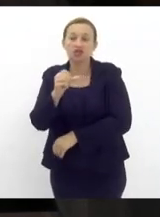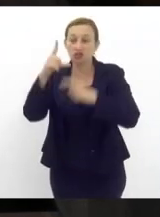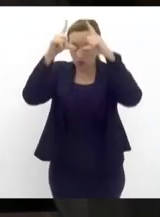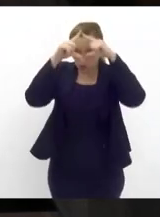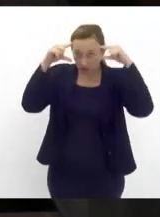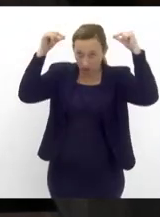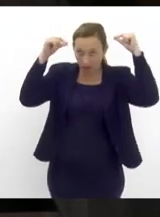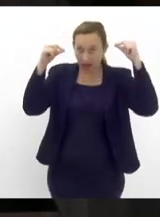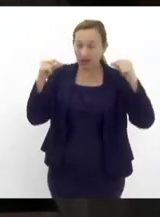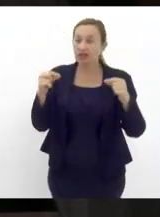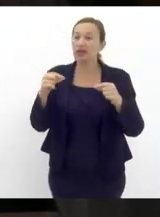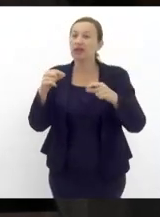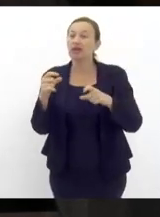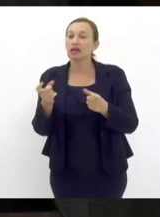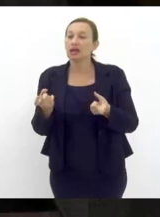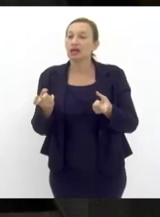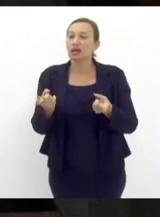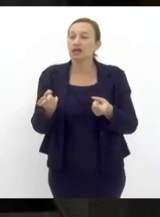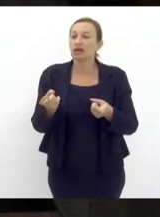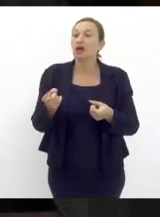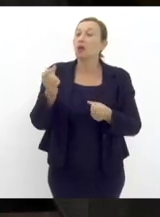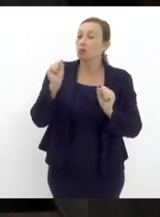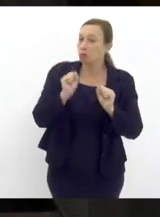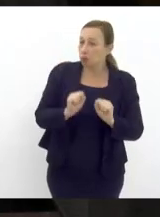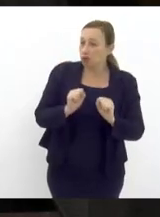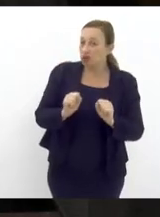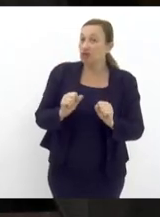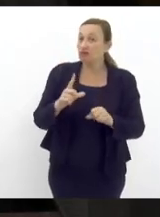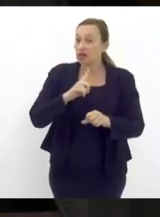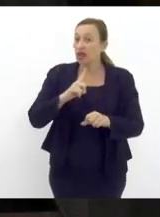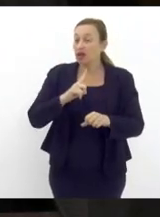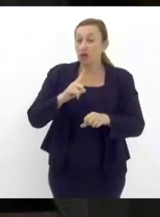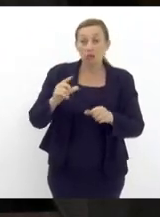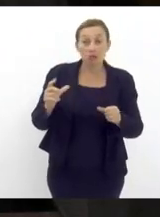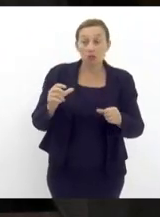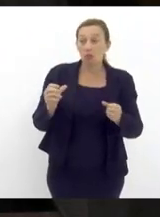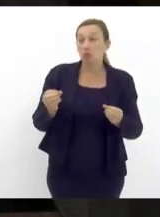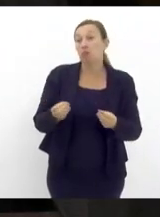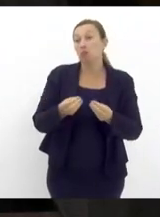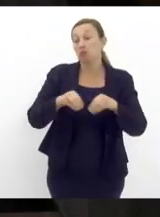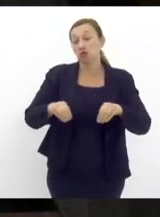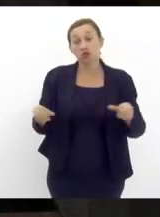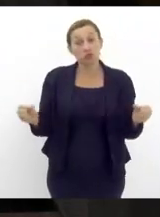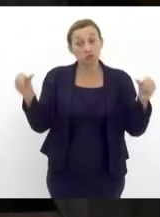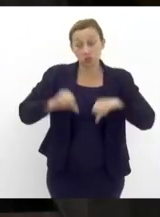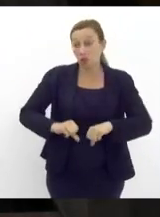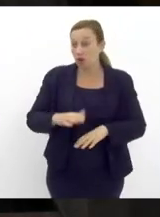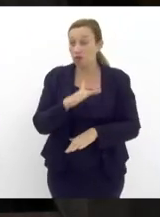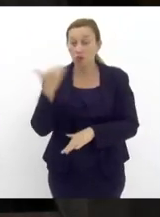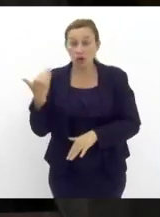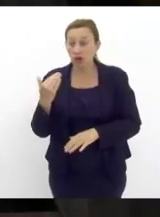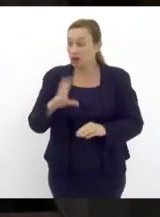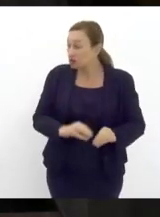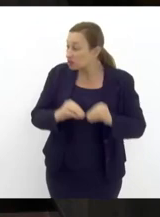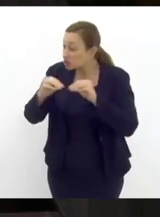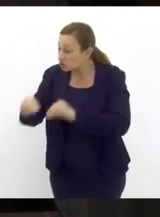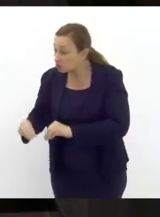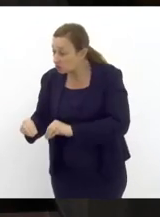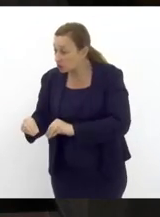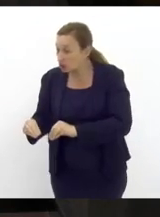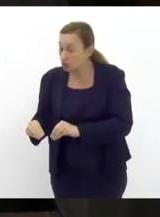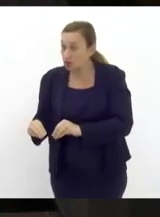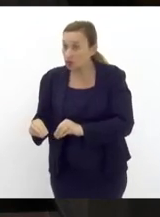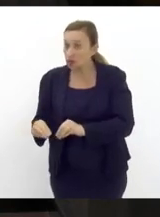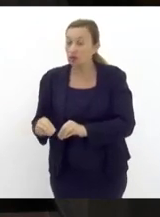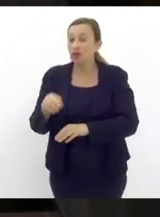perfurando a bexiga ele poderia ter uma sepsemia e morrer o fato é que esse homem transferido do pronto socorro de